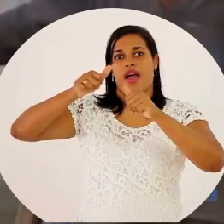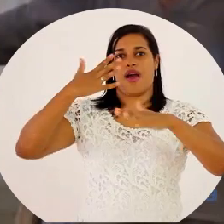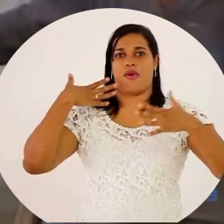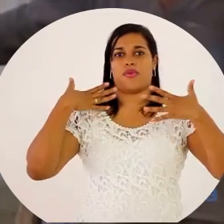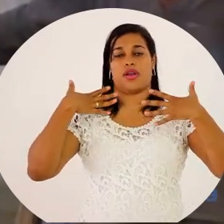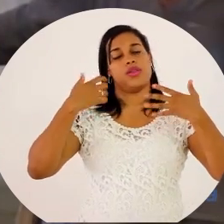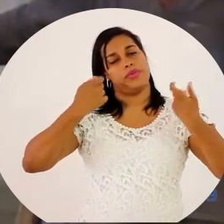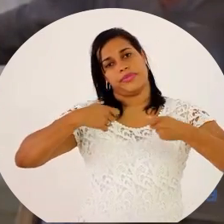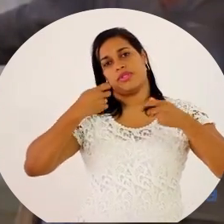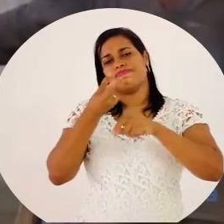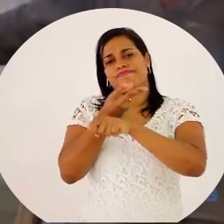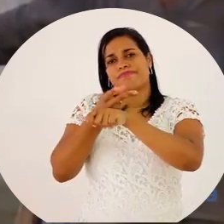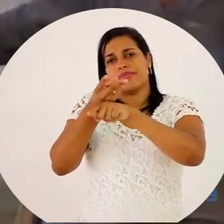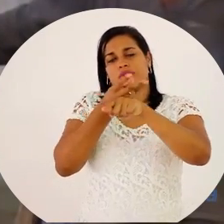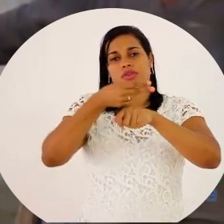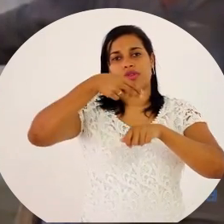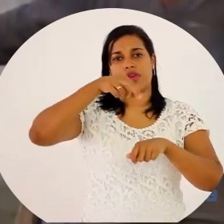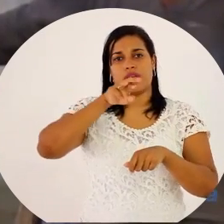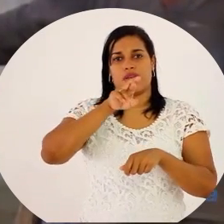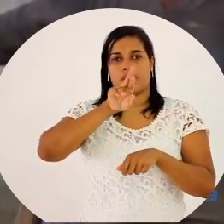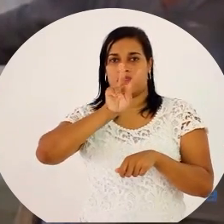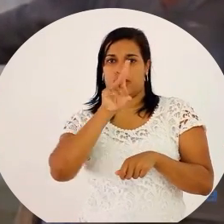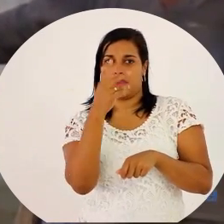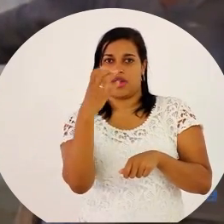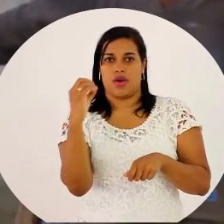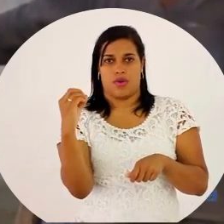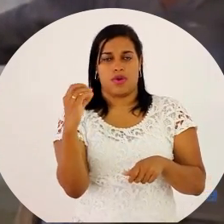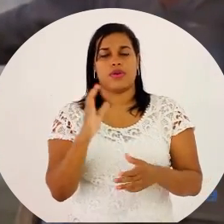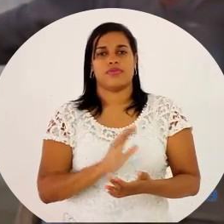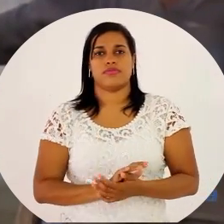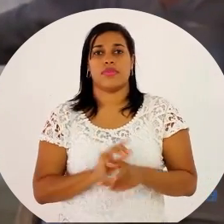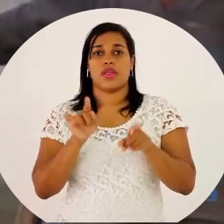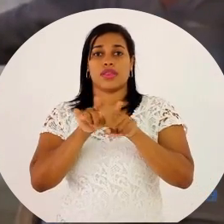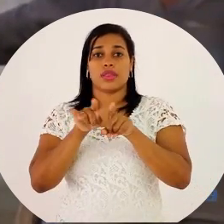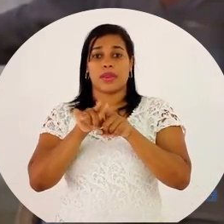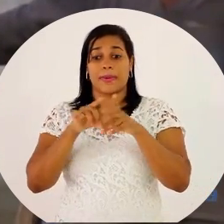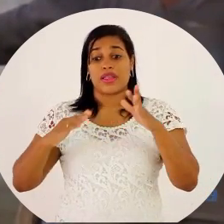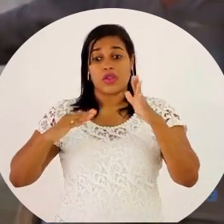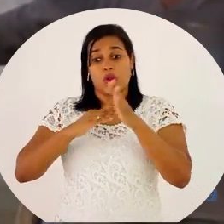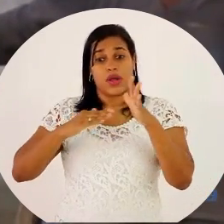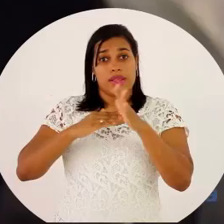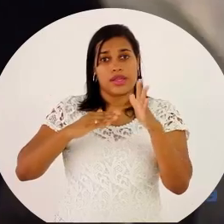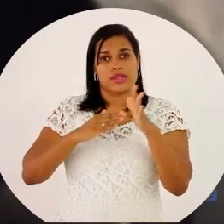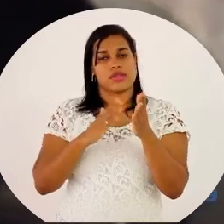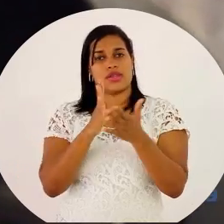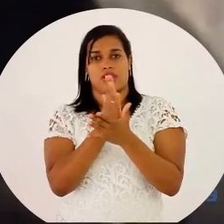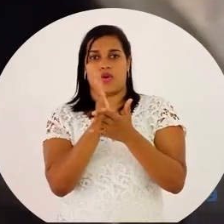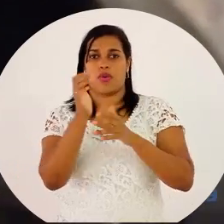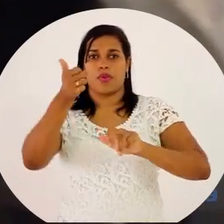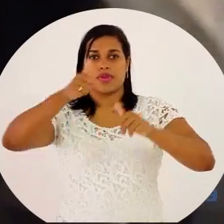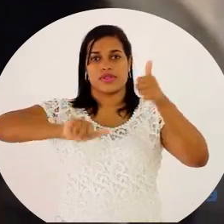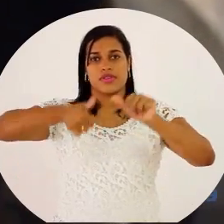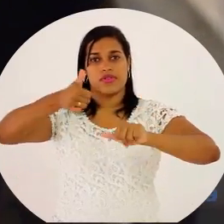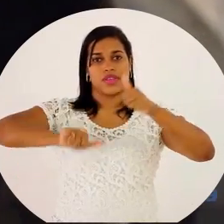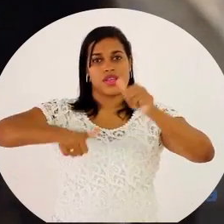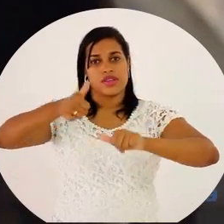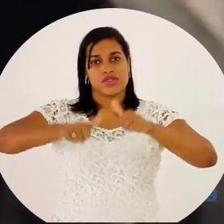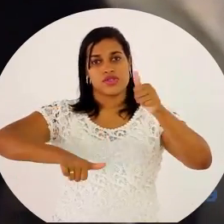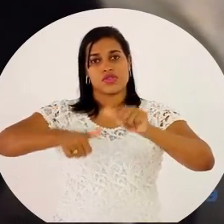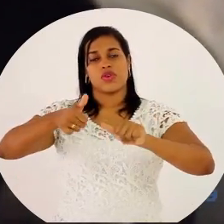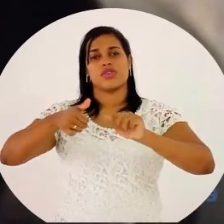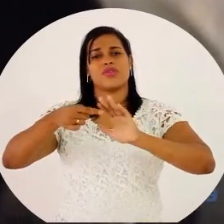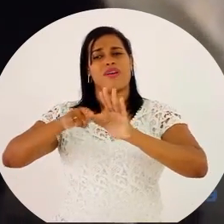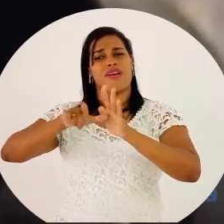então a gente vai ter que buscar NHO. Os limites de tolerância que estão lá na NR15 dessas avaliações são limites antigos,